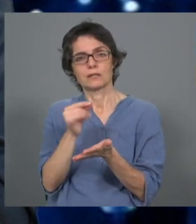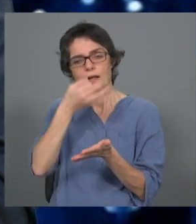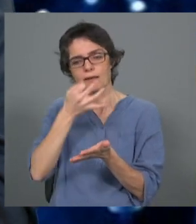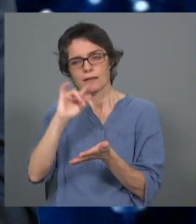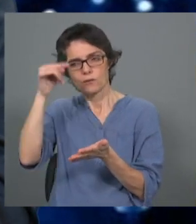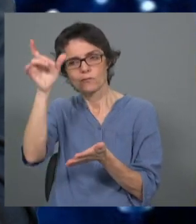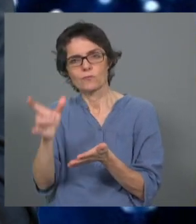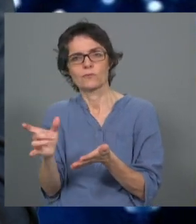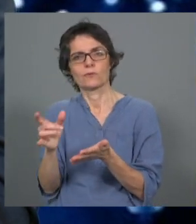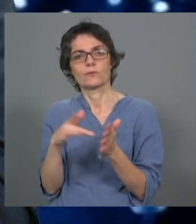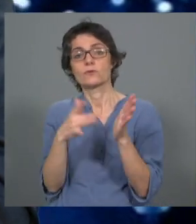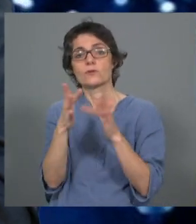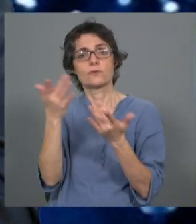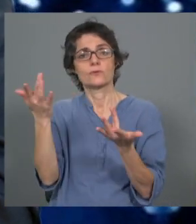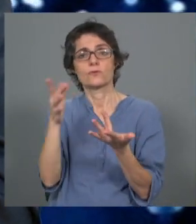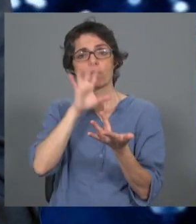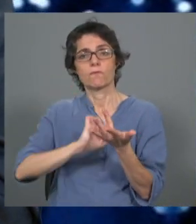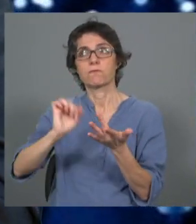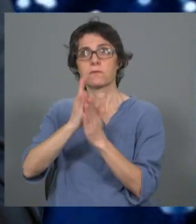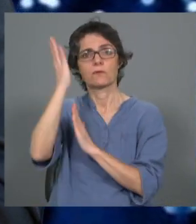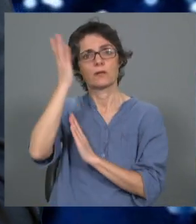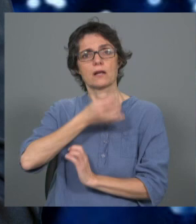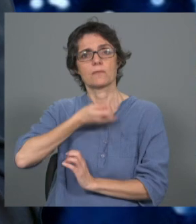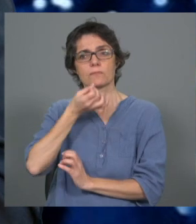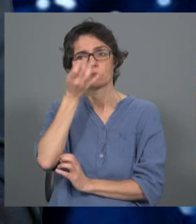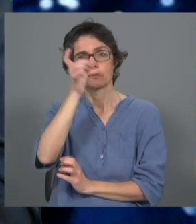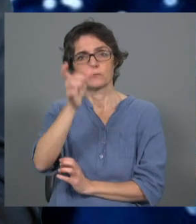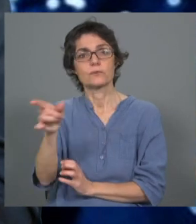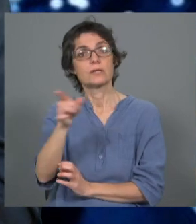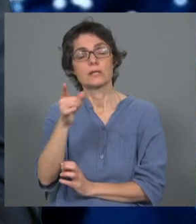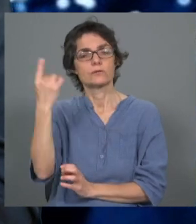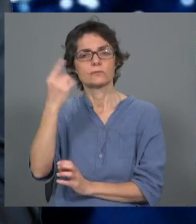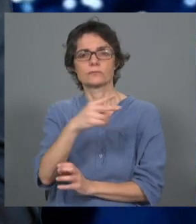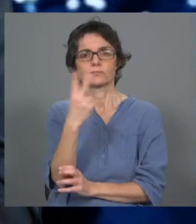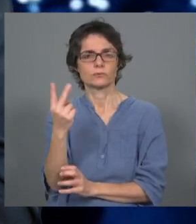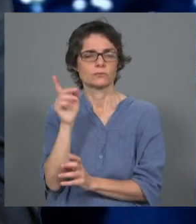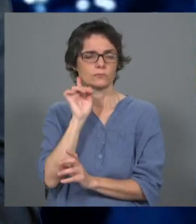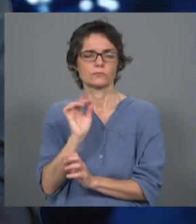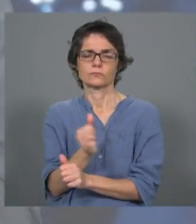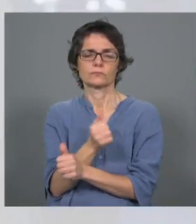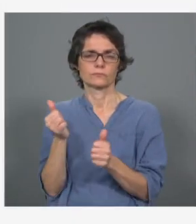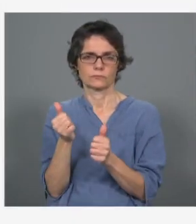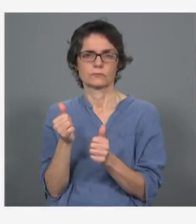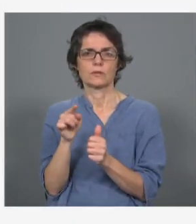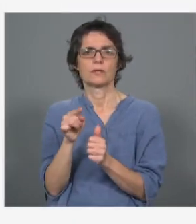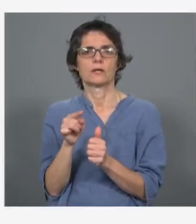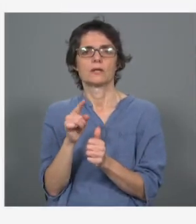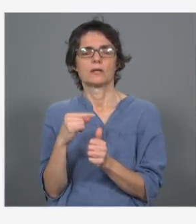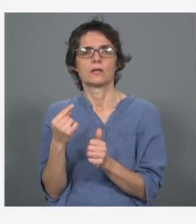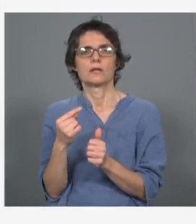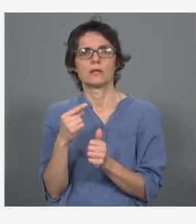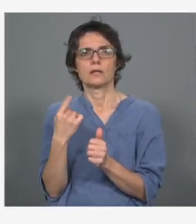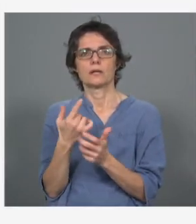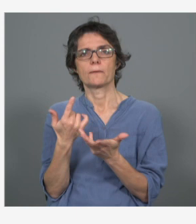próximo, o acreditar em Jesus Cristo como Filho de Deus e amar o próximo são o grande mandamento que somos chamados a viver. Esta